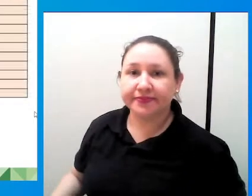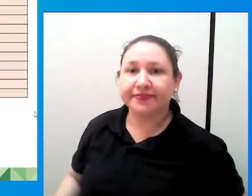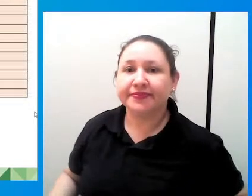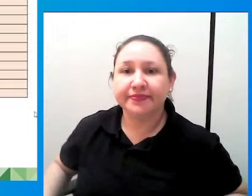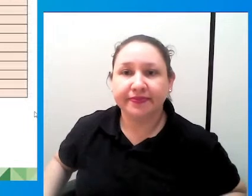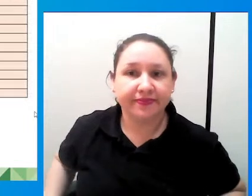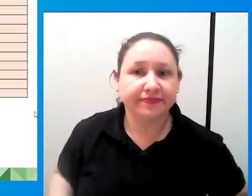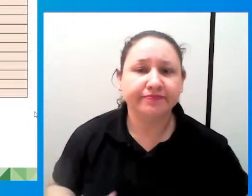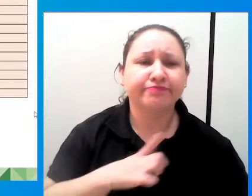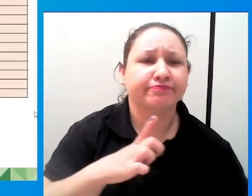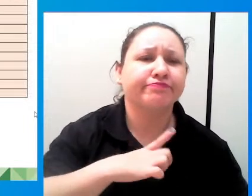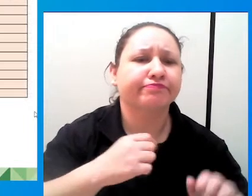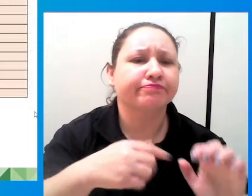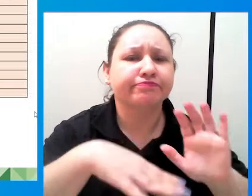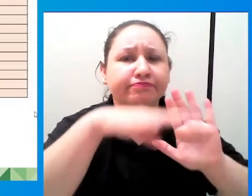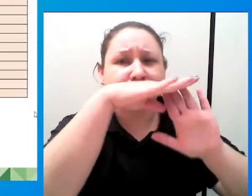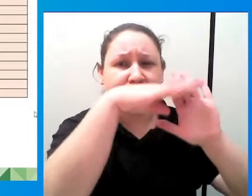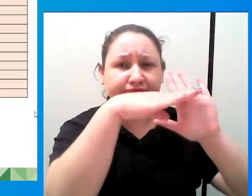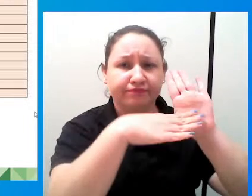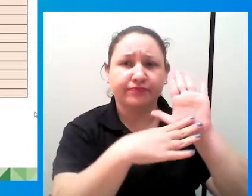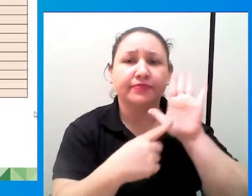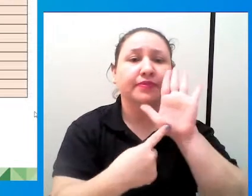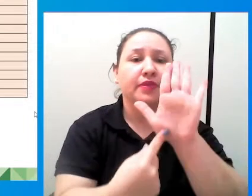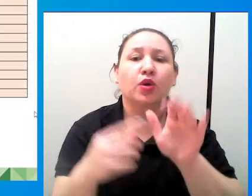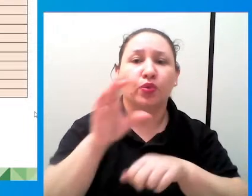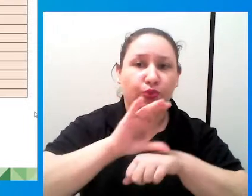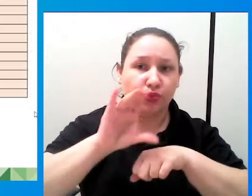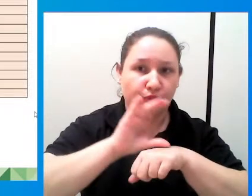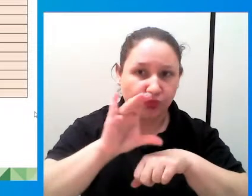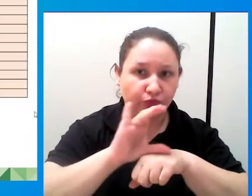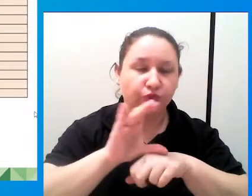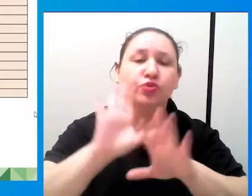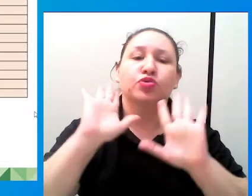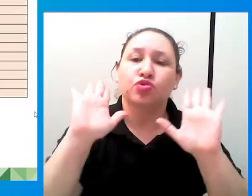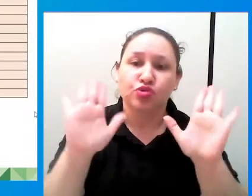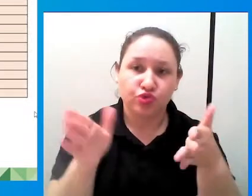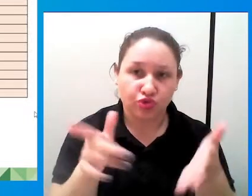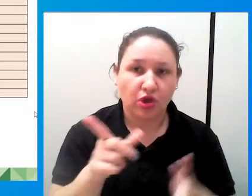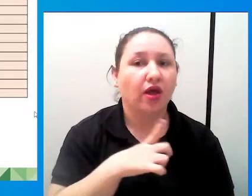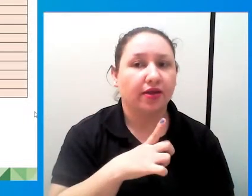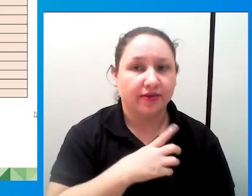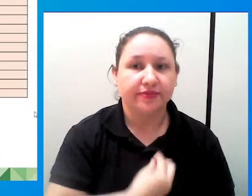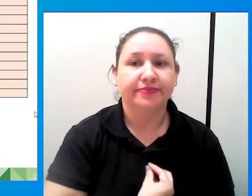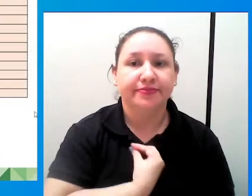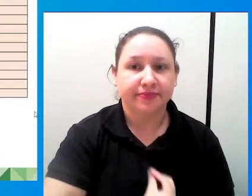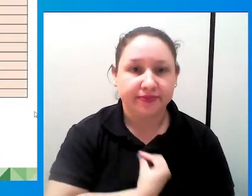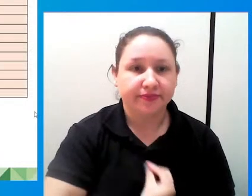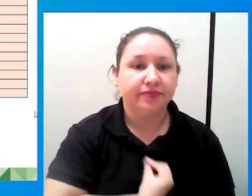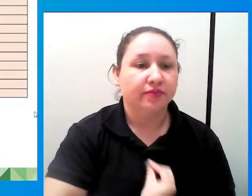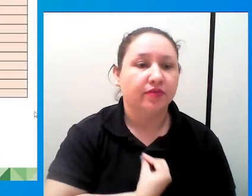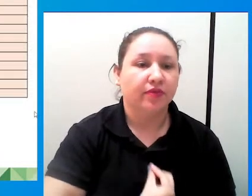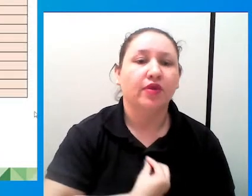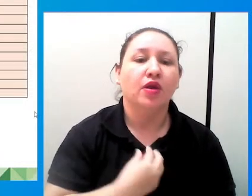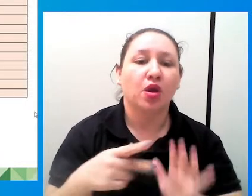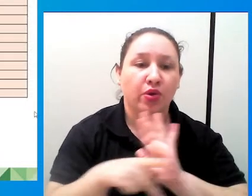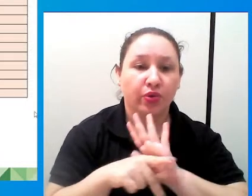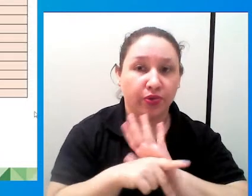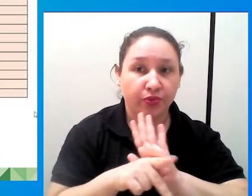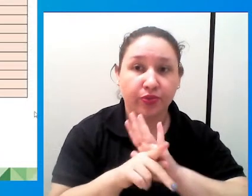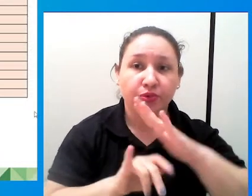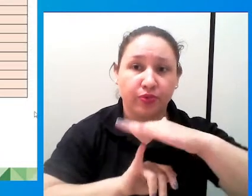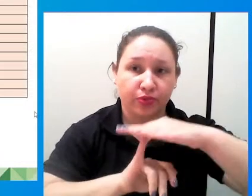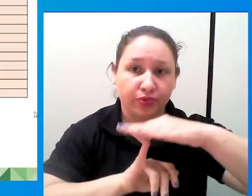Aqui são os cursos, né, que já estão aderentes à realidade da nossa política.